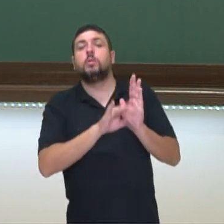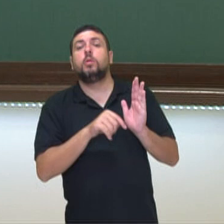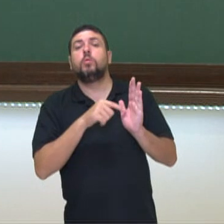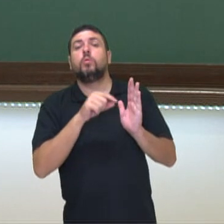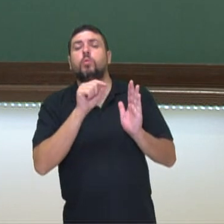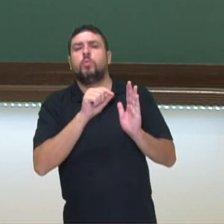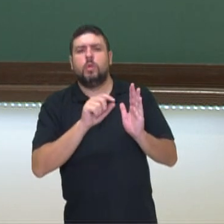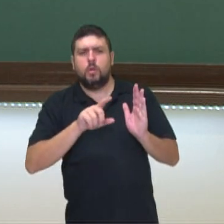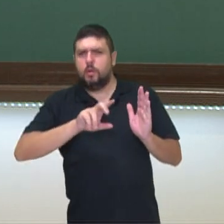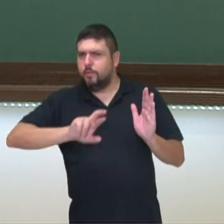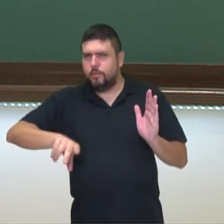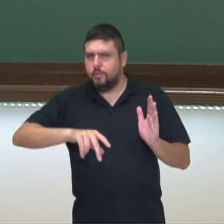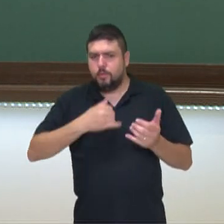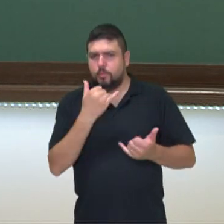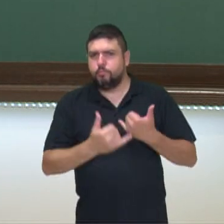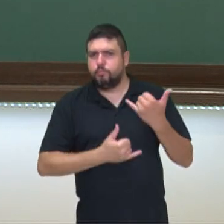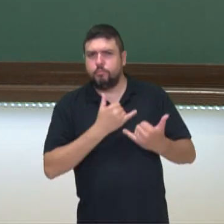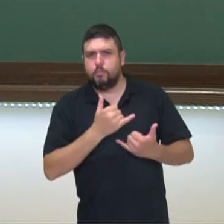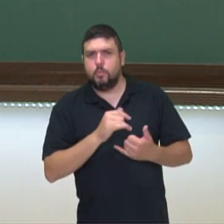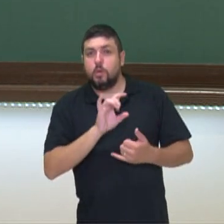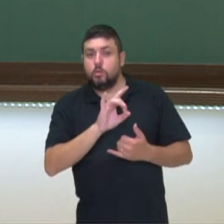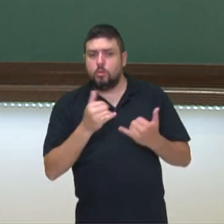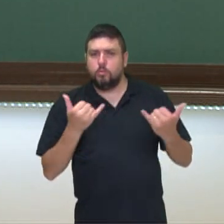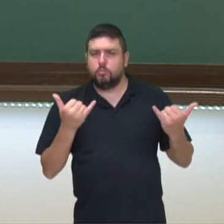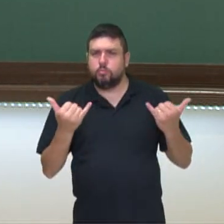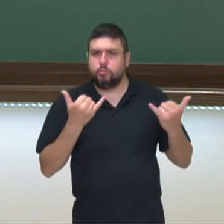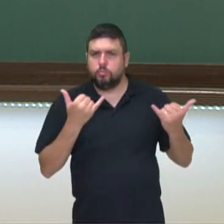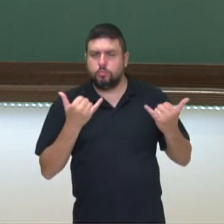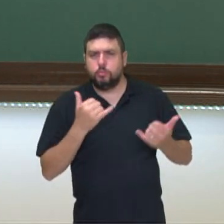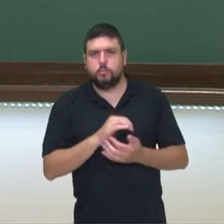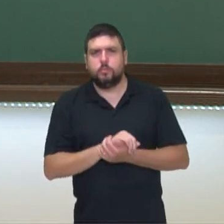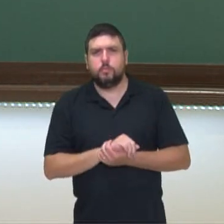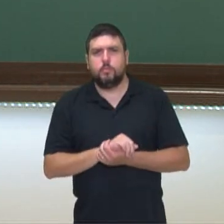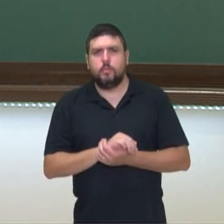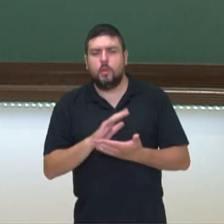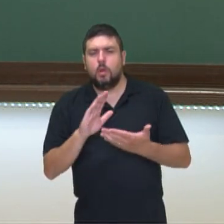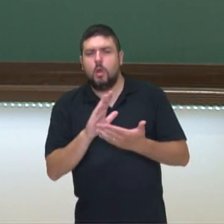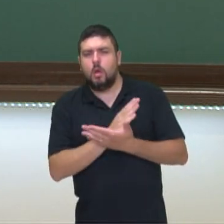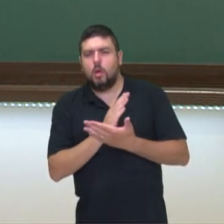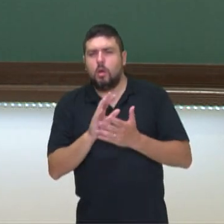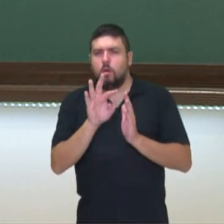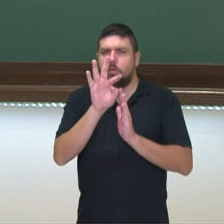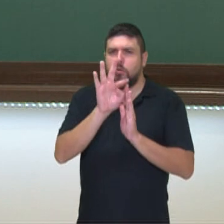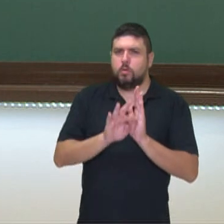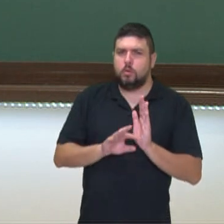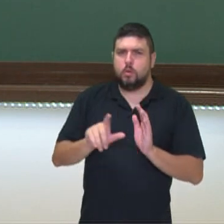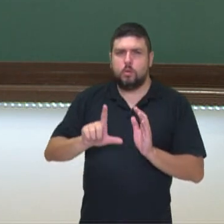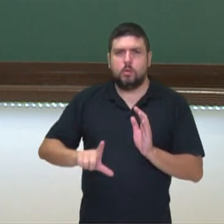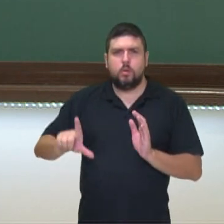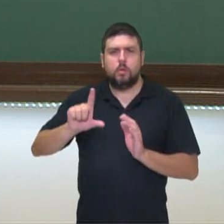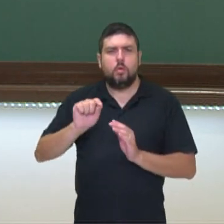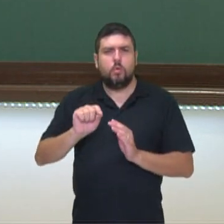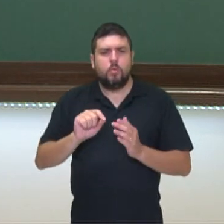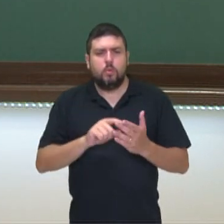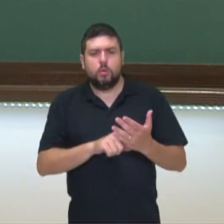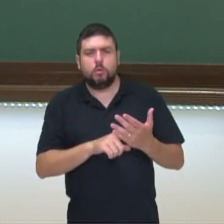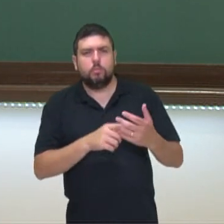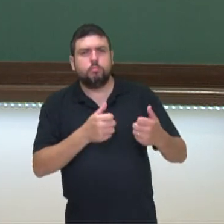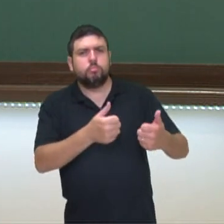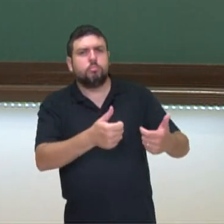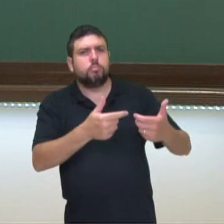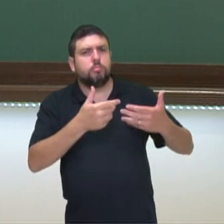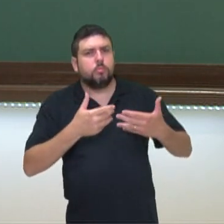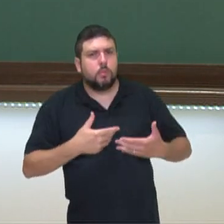de entreter, e sim de informar. Alguns textos não literários também têm a função de convencer, de explicar,